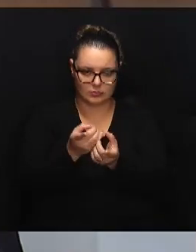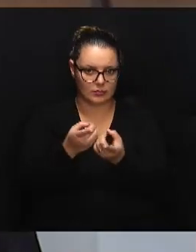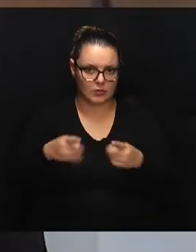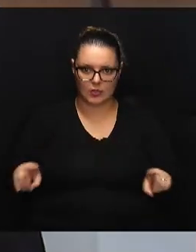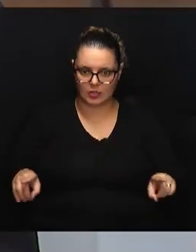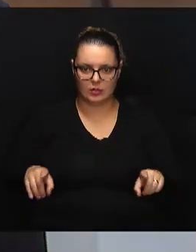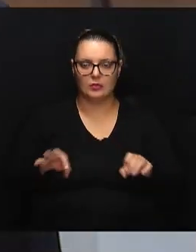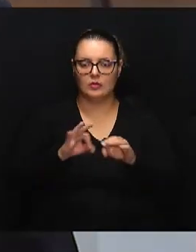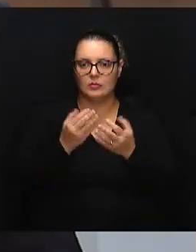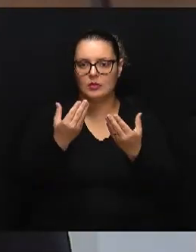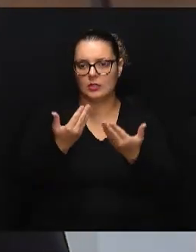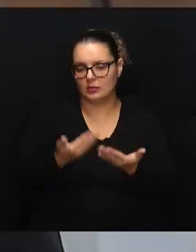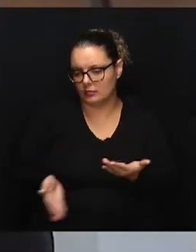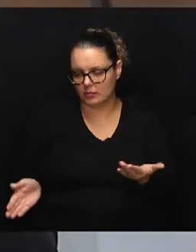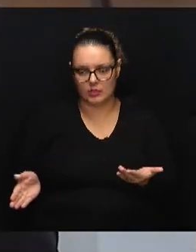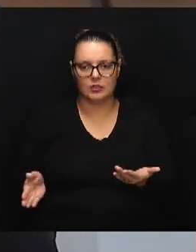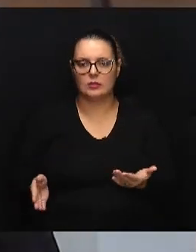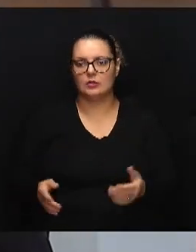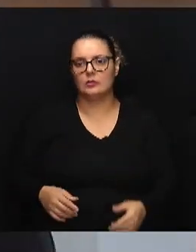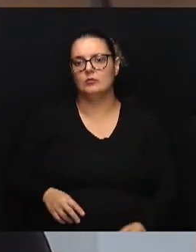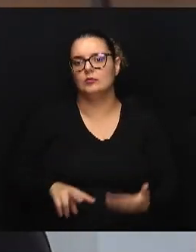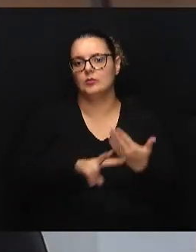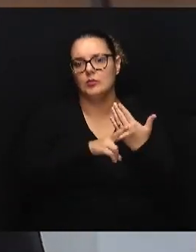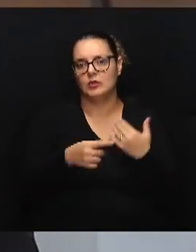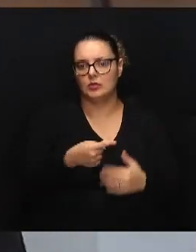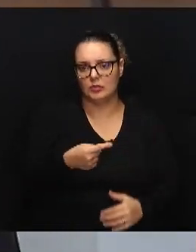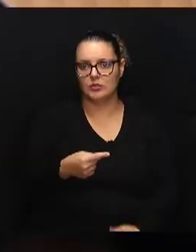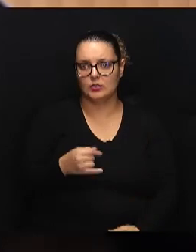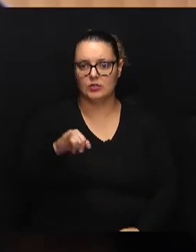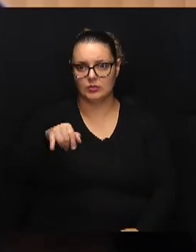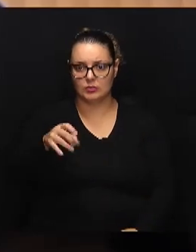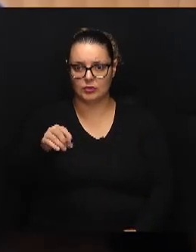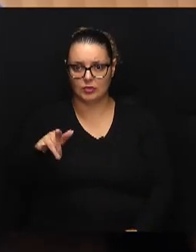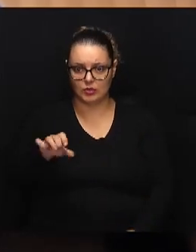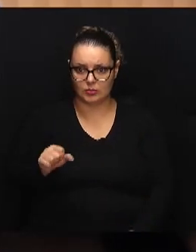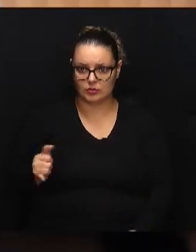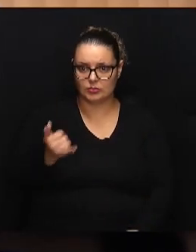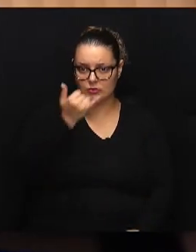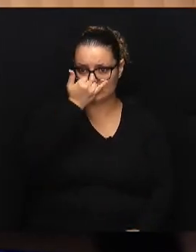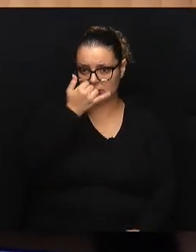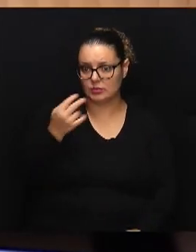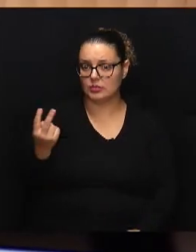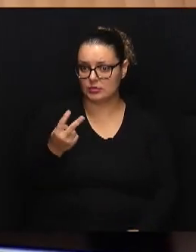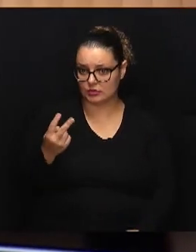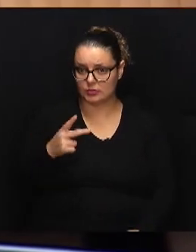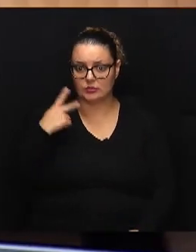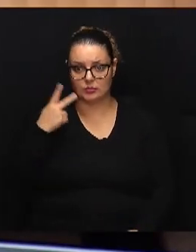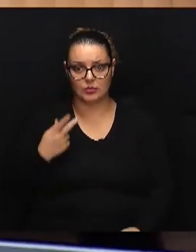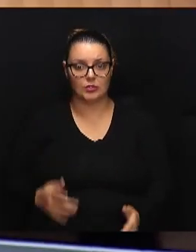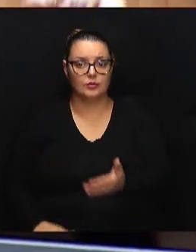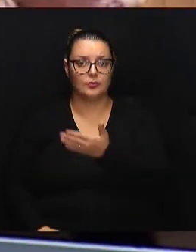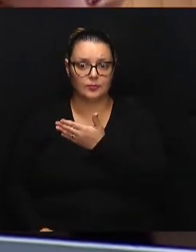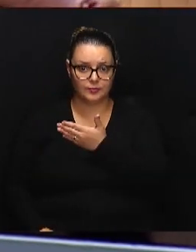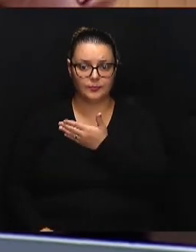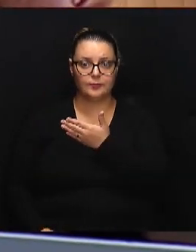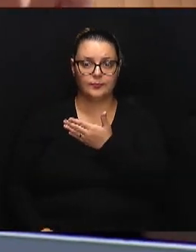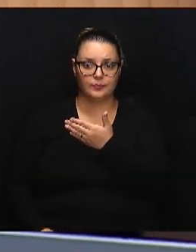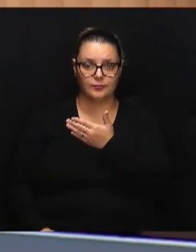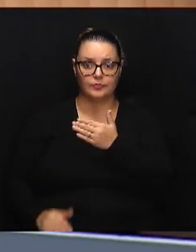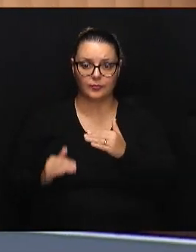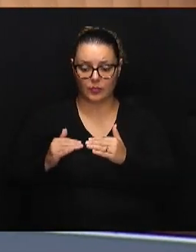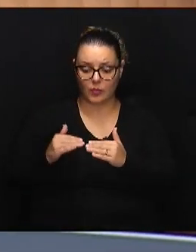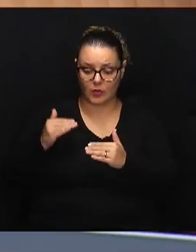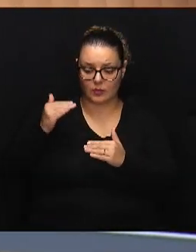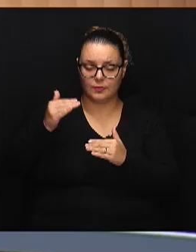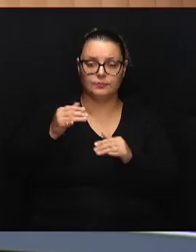dissolvendo, por conta dos impactos negativos desses jogos de azar. Ainda segundo a parlamentar, o excesso